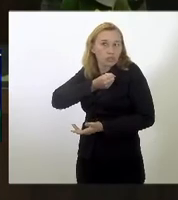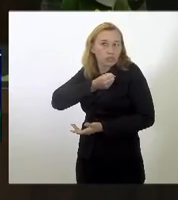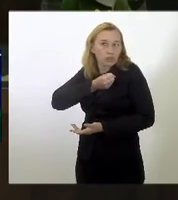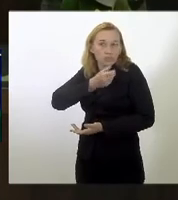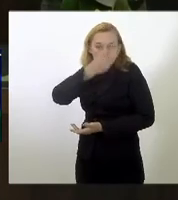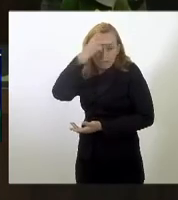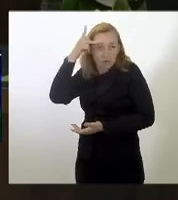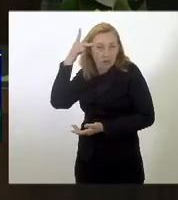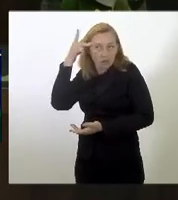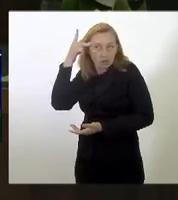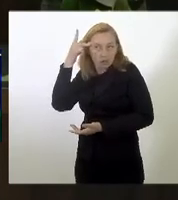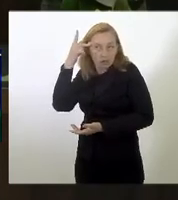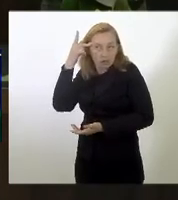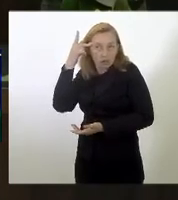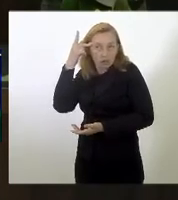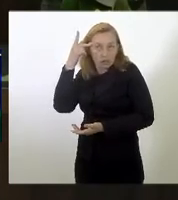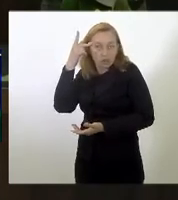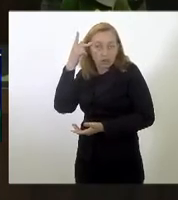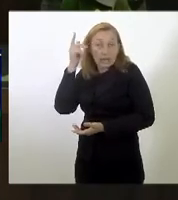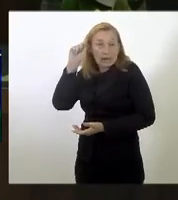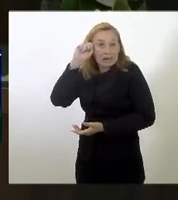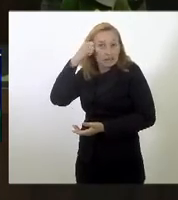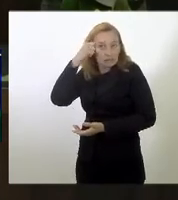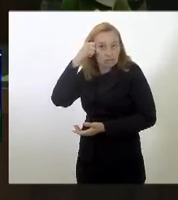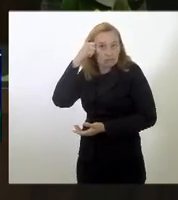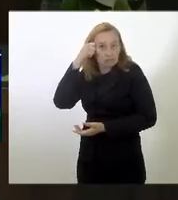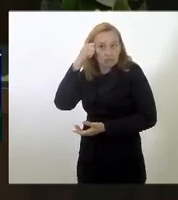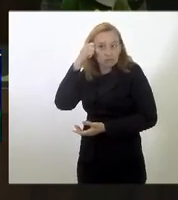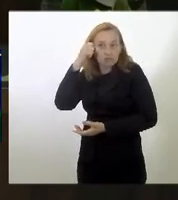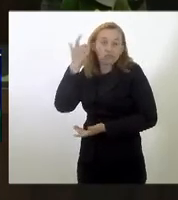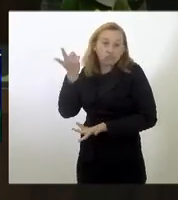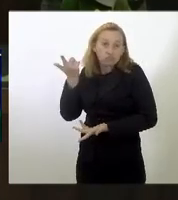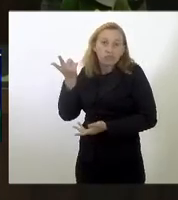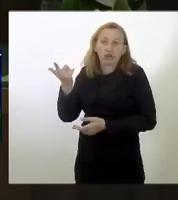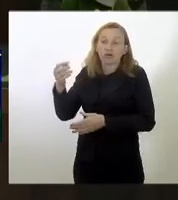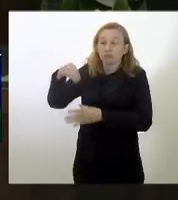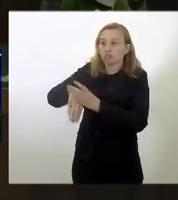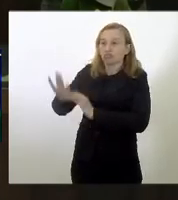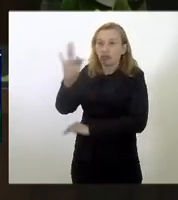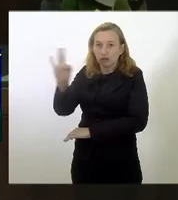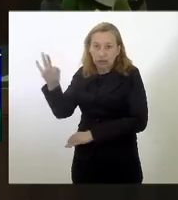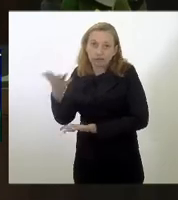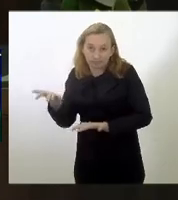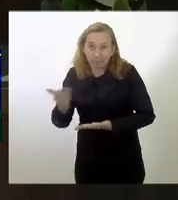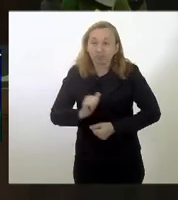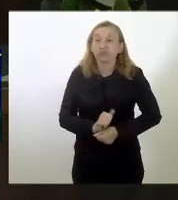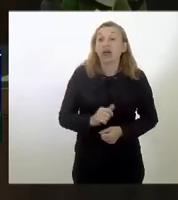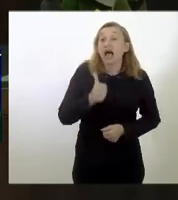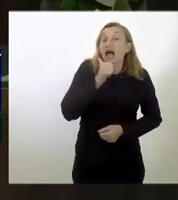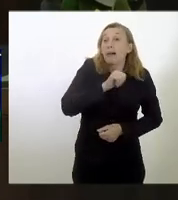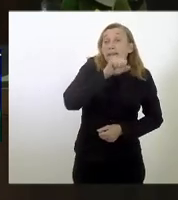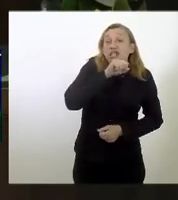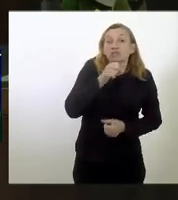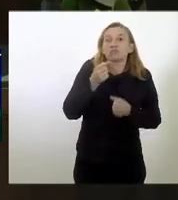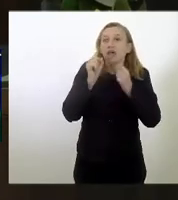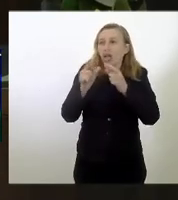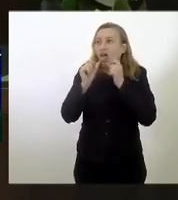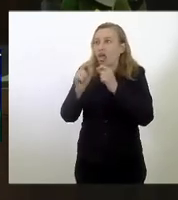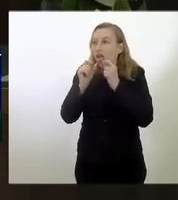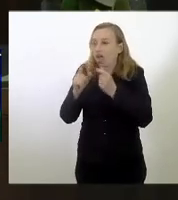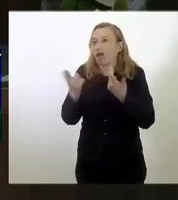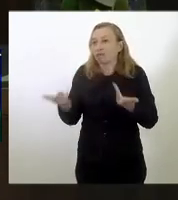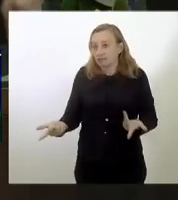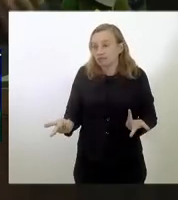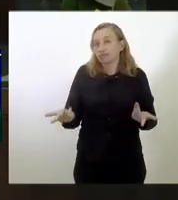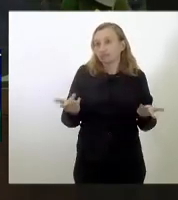primeiro parlamento do Brasil que avançou na questão da cota. Então, porque as mães reclamam muito